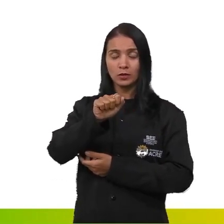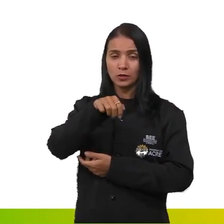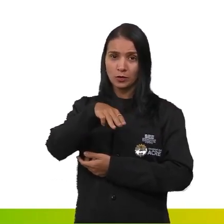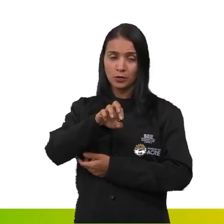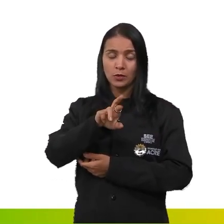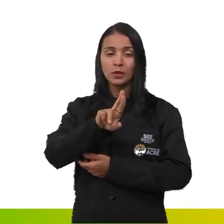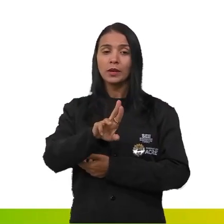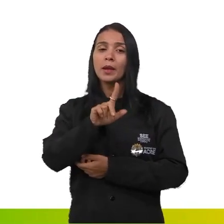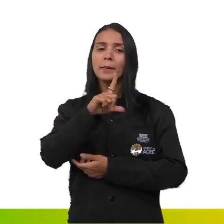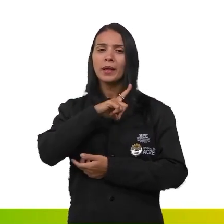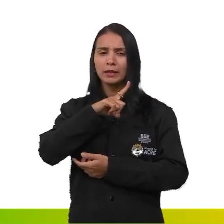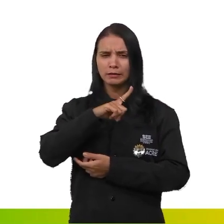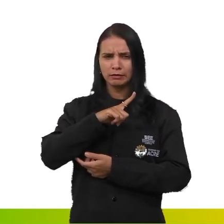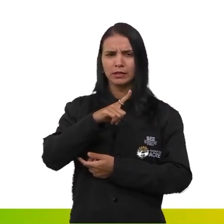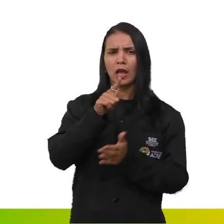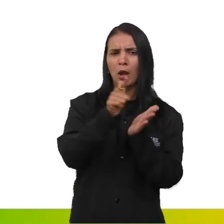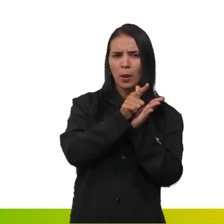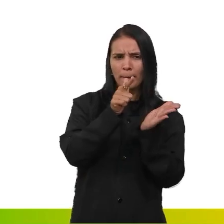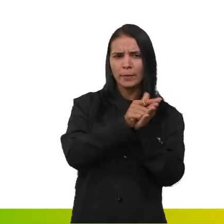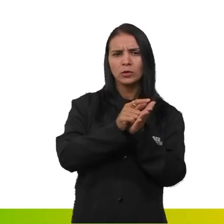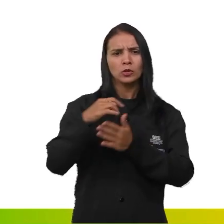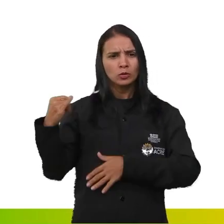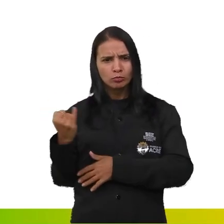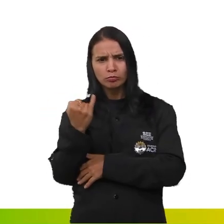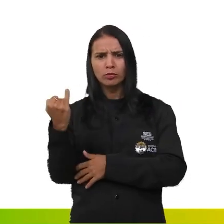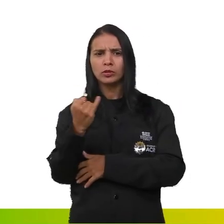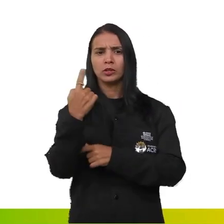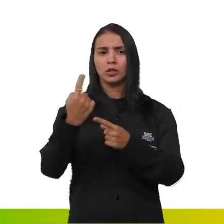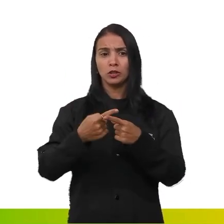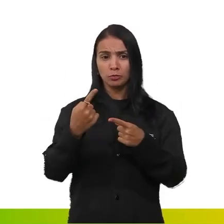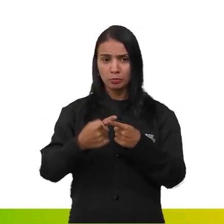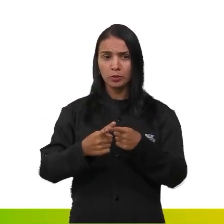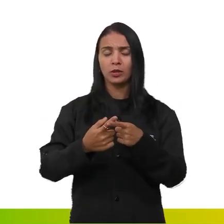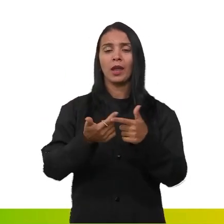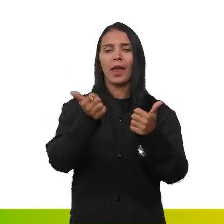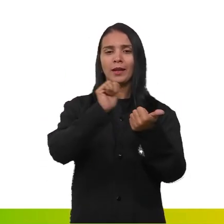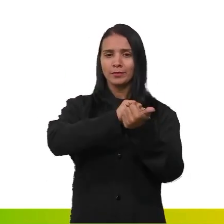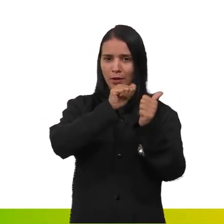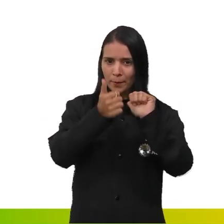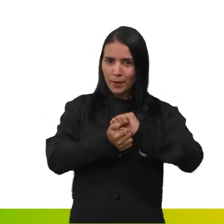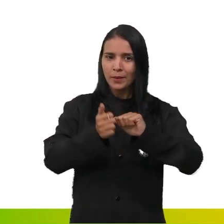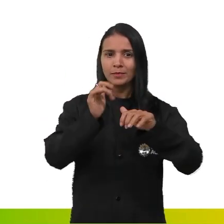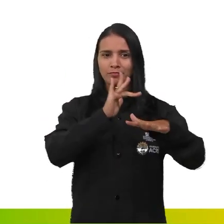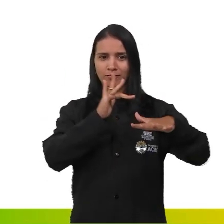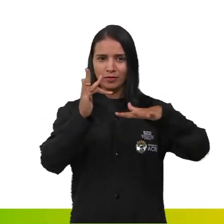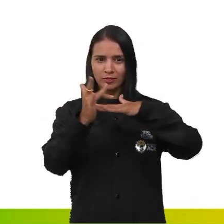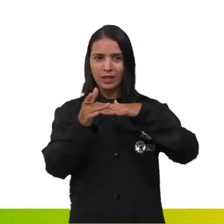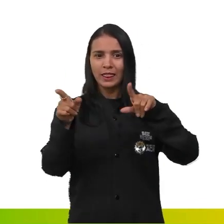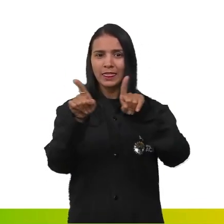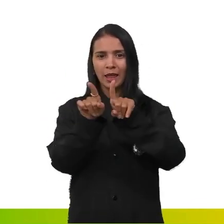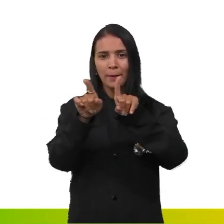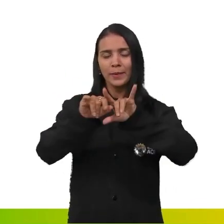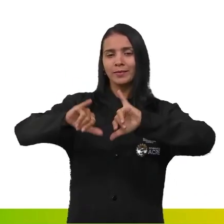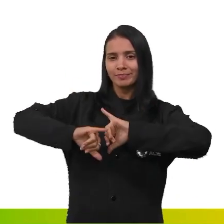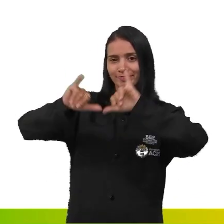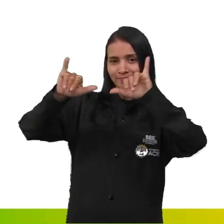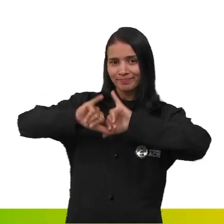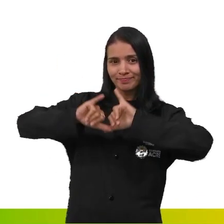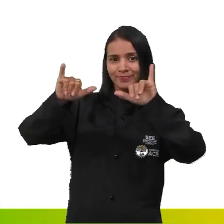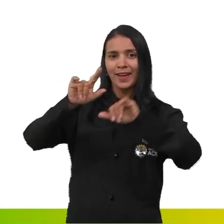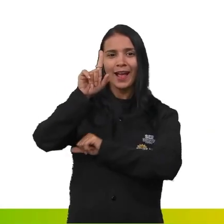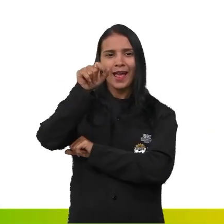para o jornalismo moderno. A remediação e a transmídia são conceitos chaves na comunicação contemporânea.